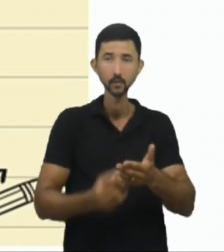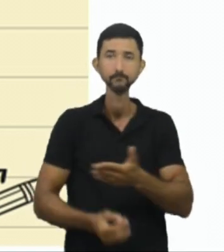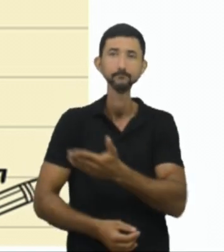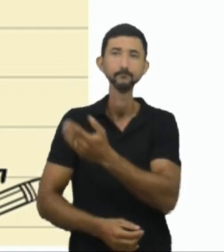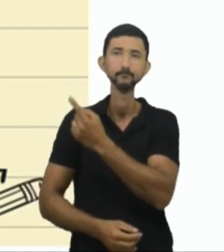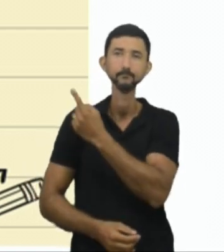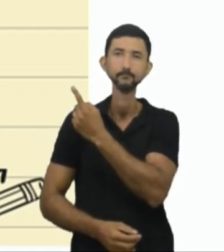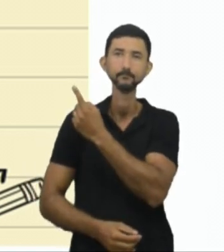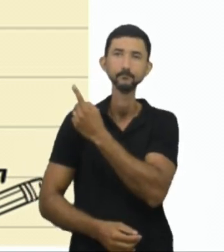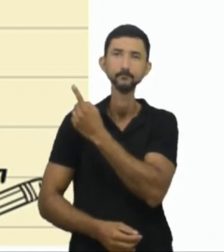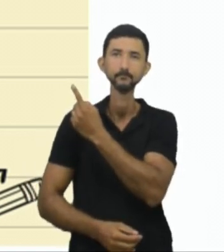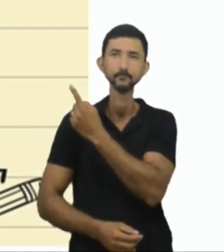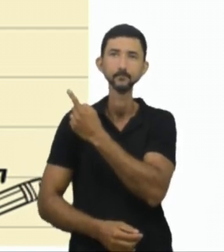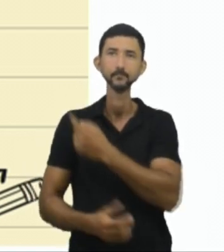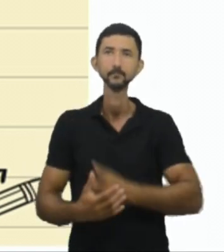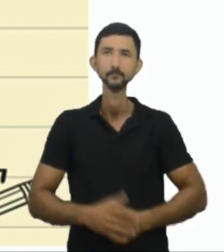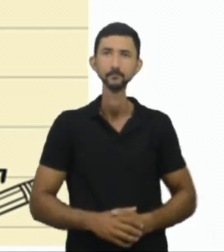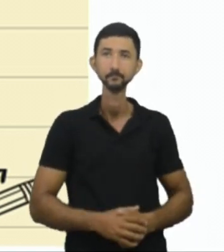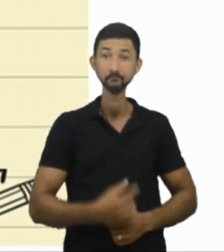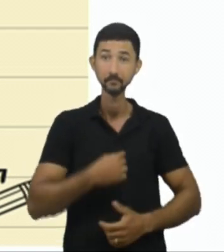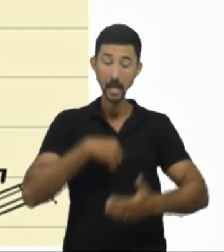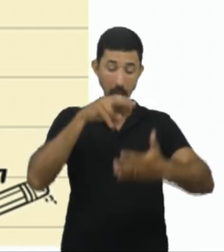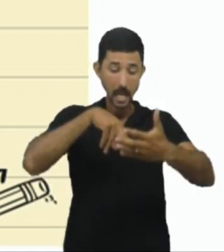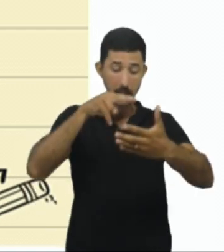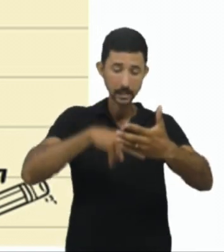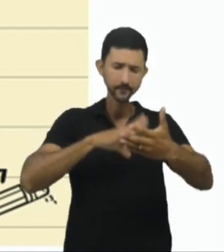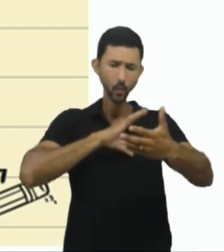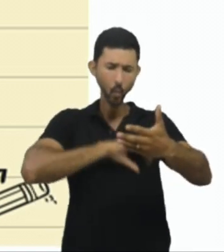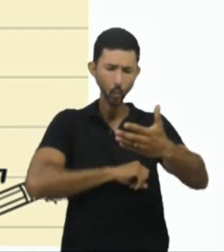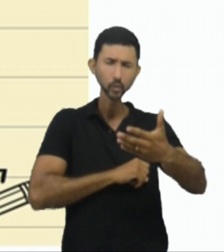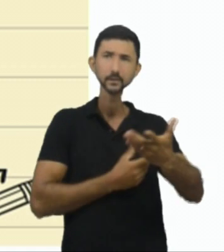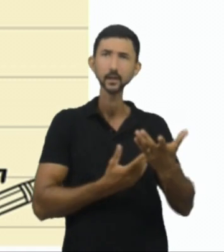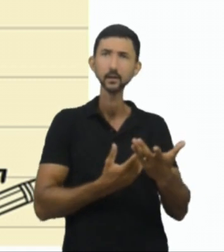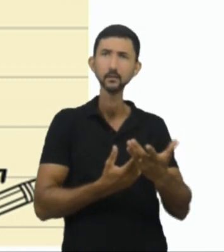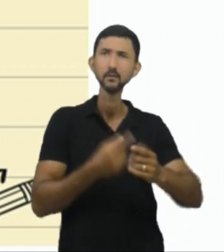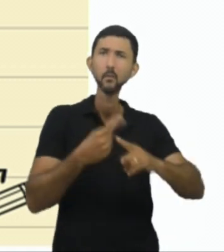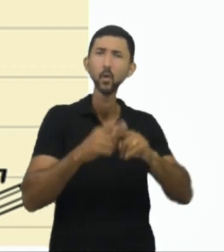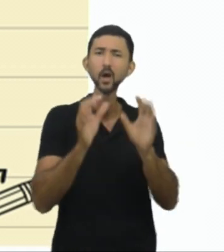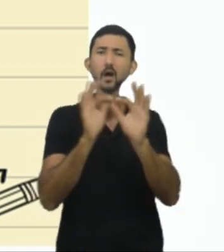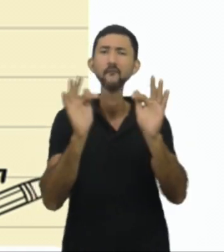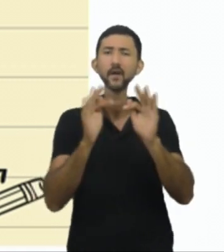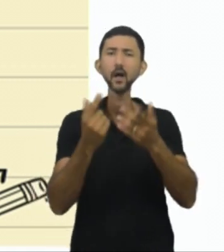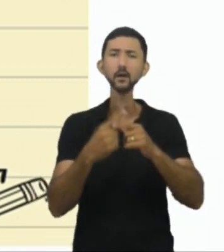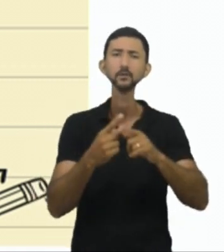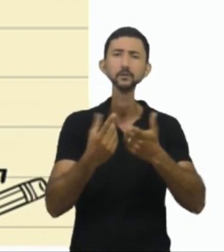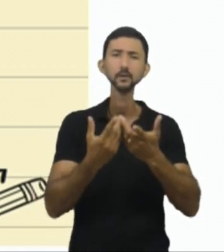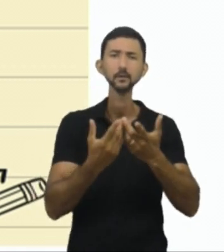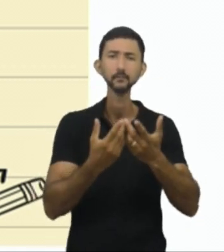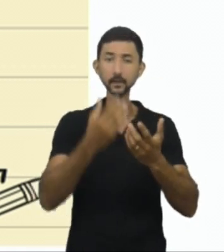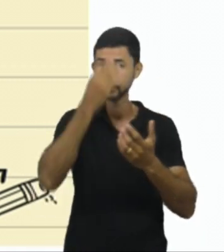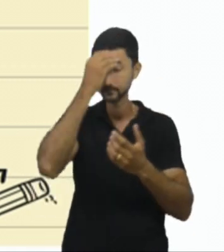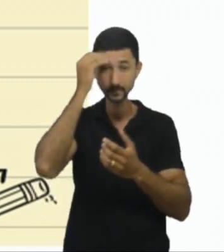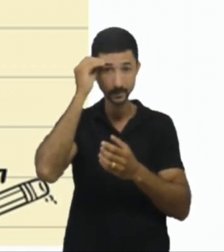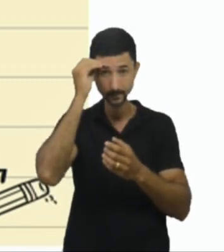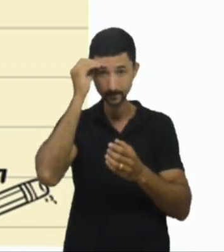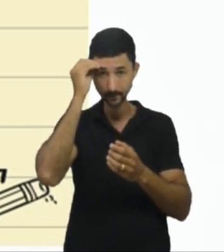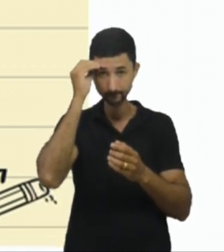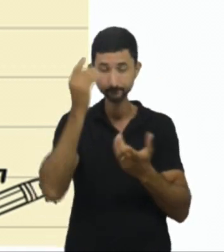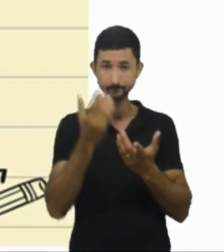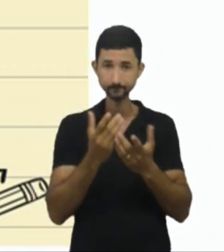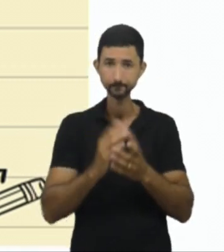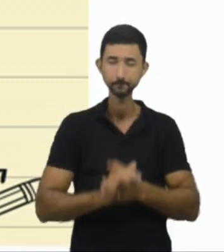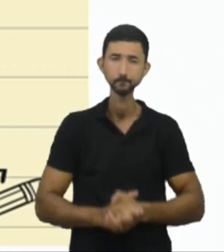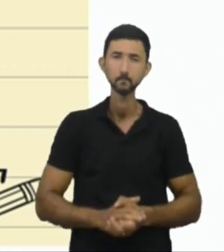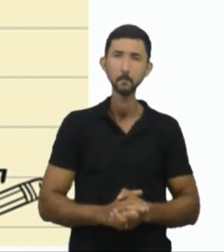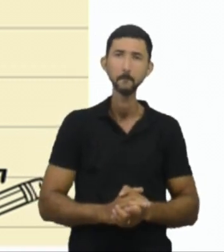aparece. Primeiro aqui, ó, eu li o livro e gostei. Por que que eu tenho duas orações aqui para a gente não esquecer do que é um período